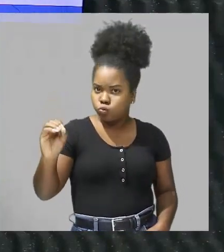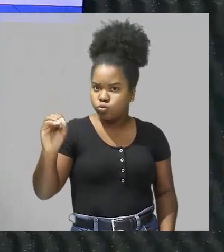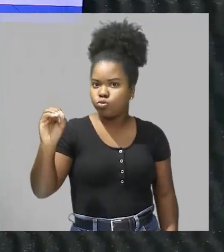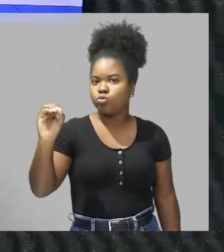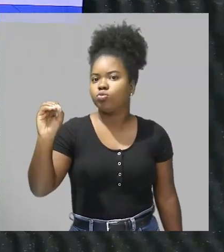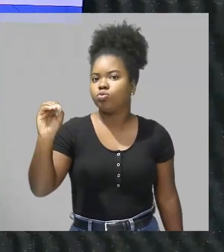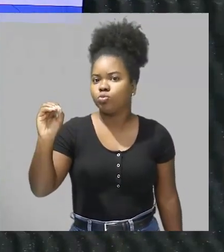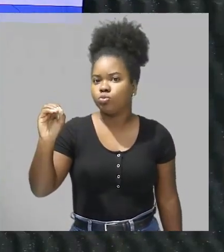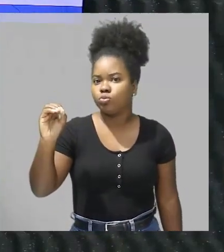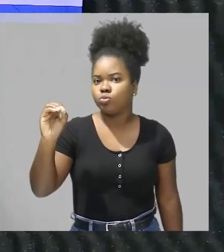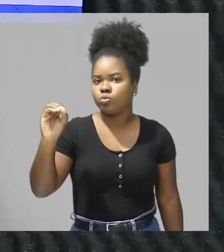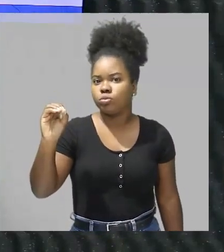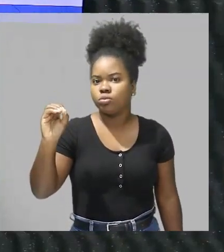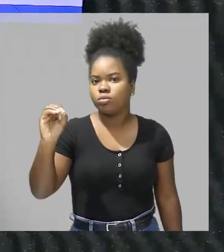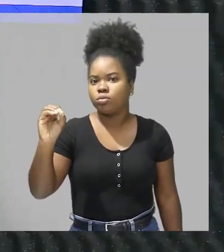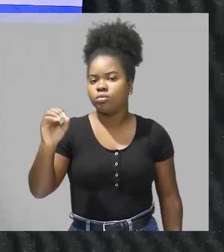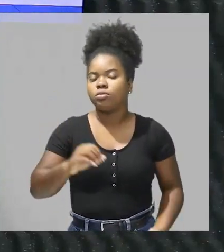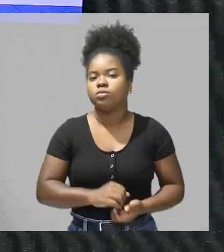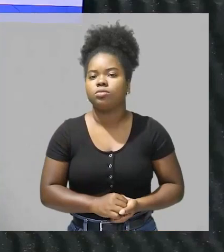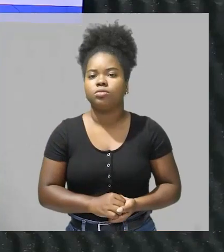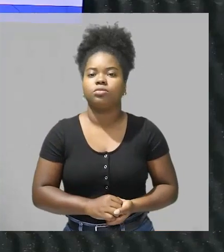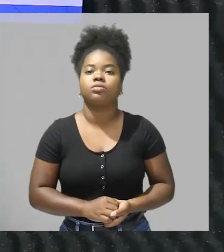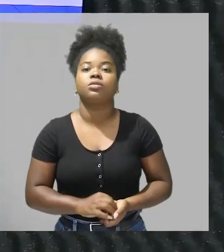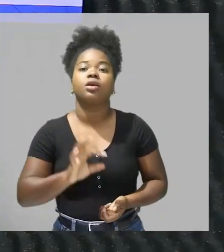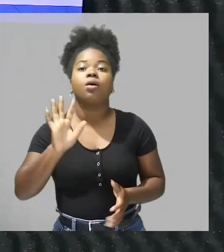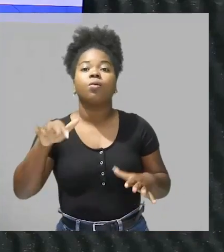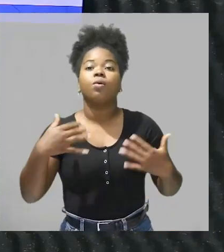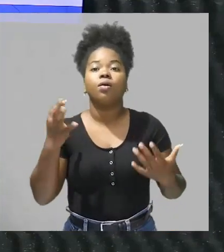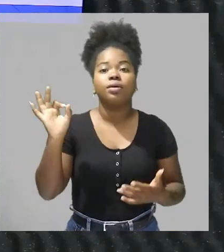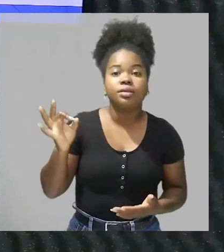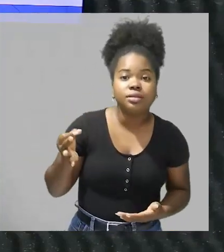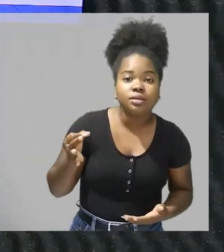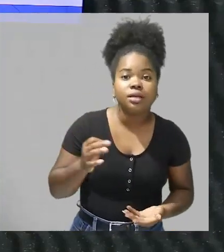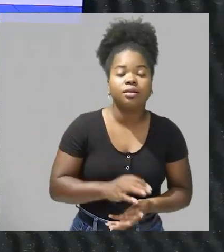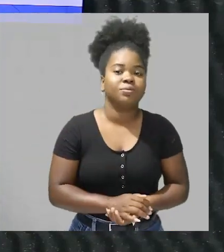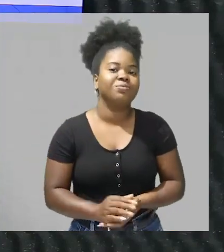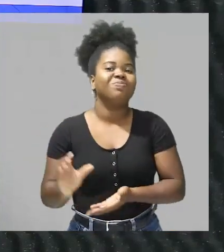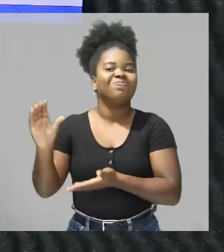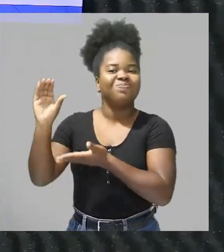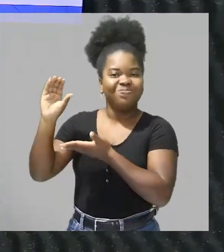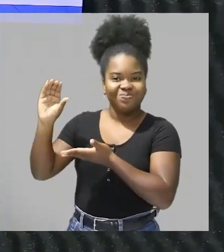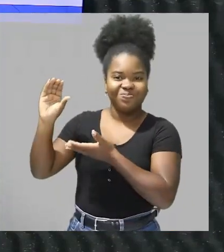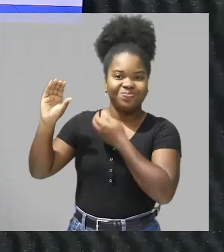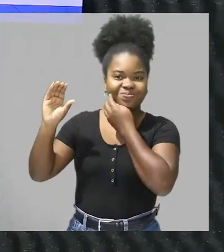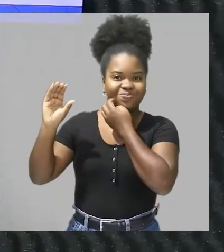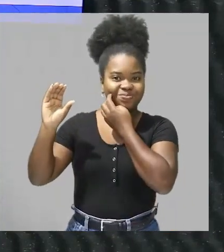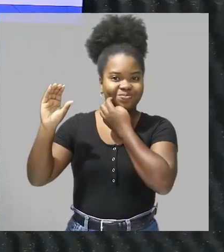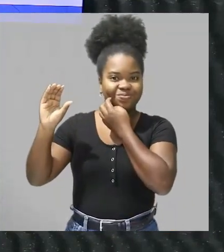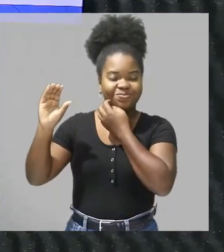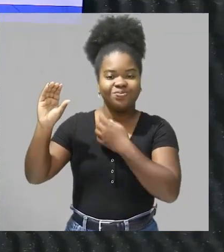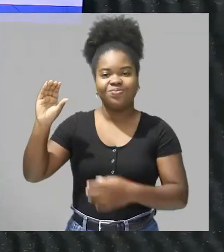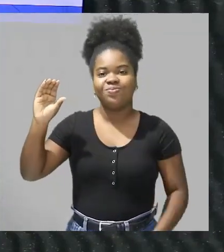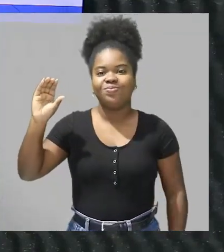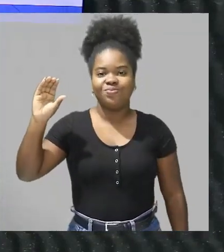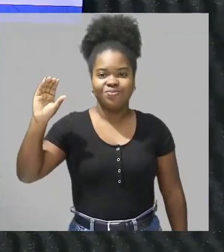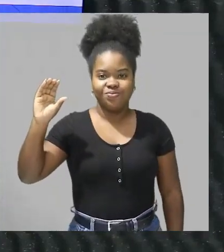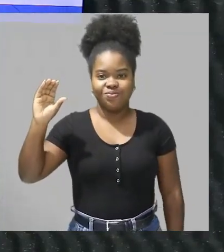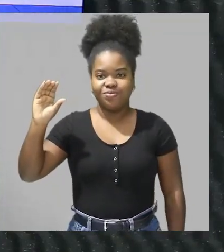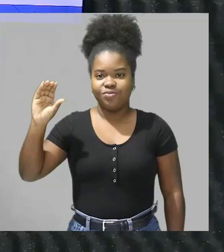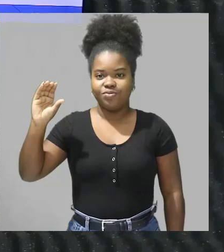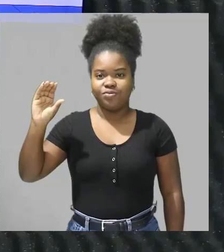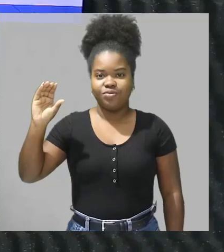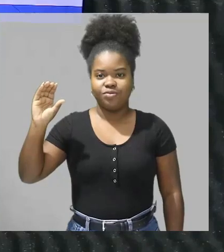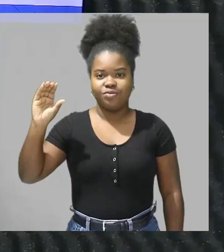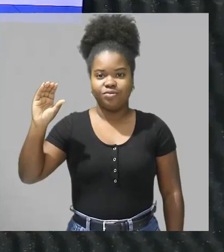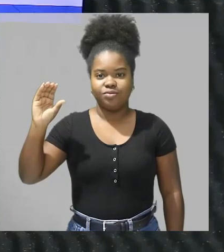a decantação aconteça a alternativa correta vai ser a letra C show de bola toma uma etapa 3